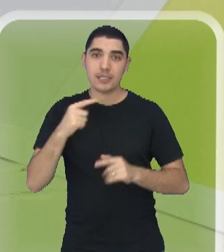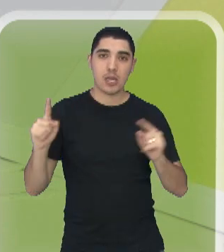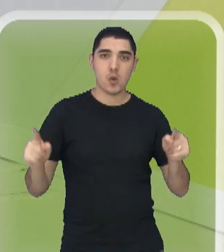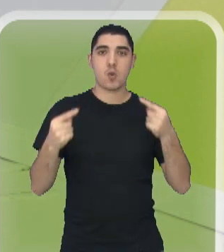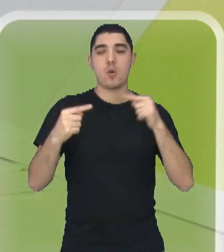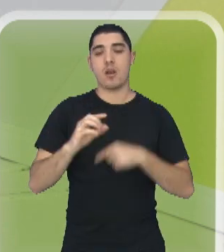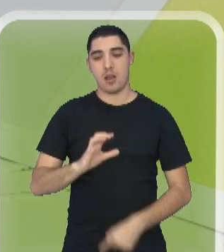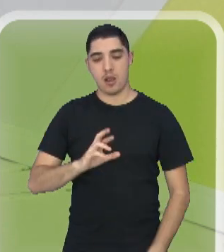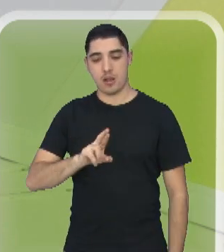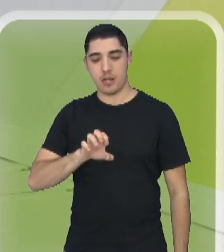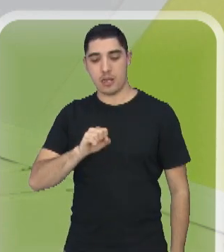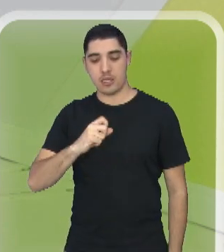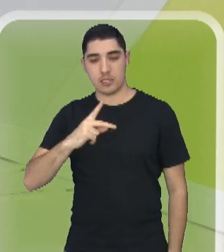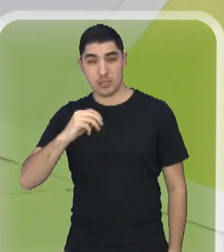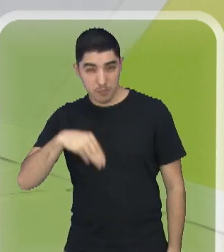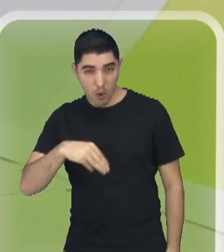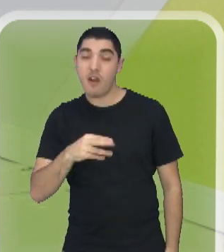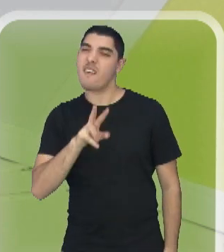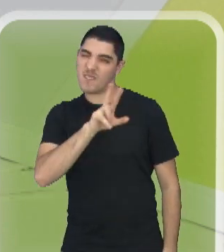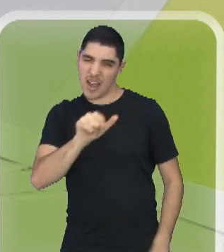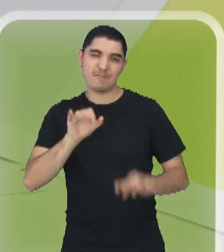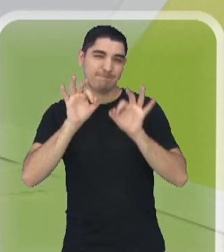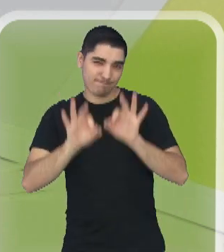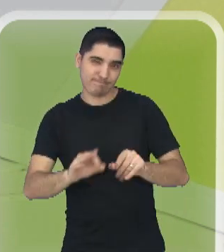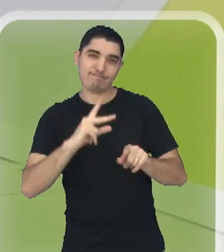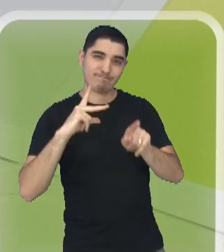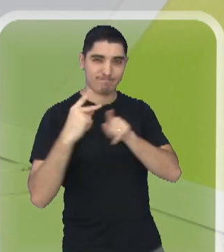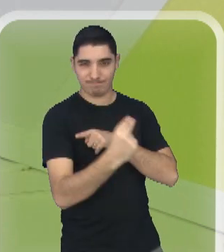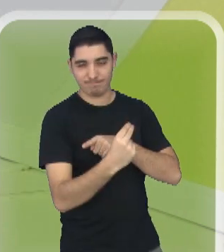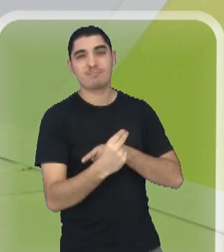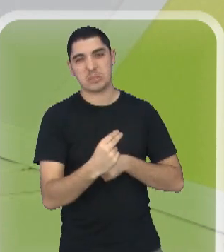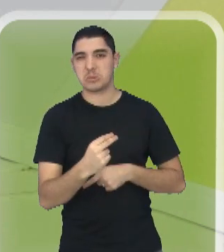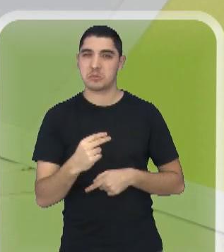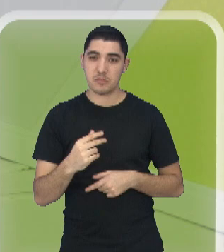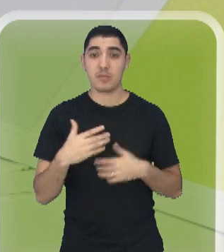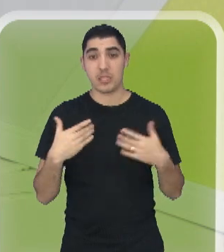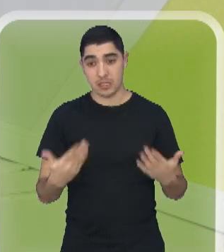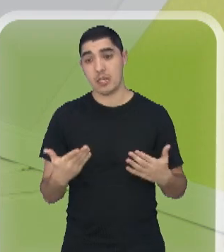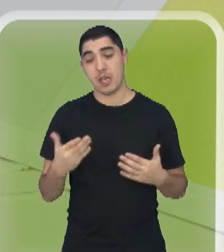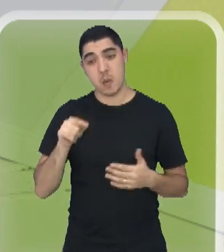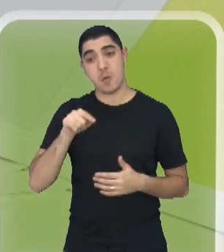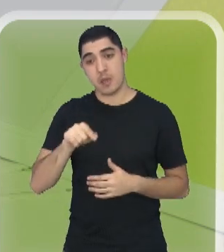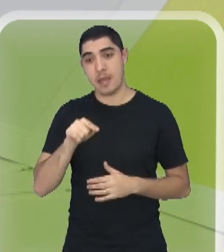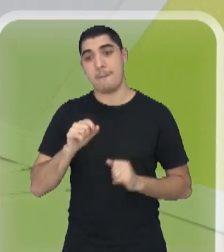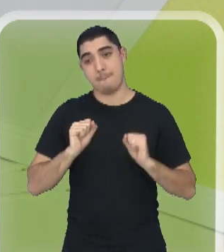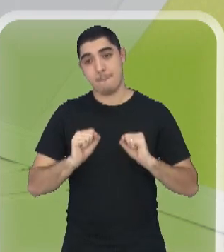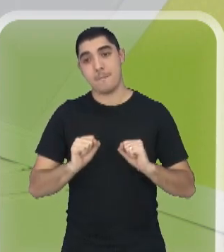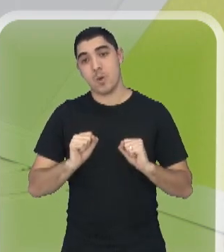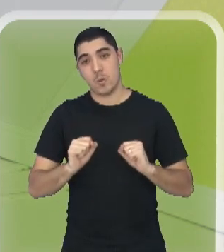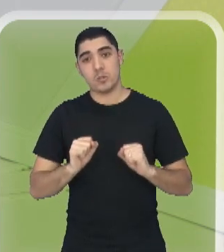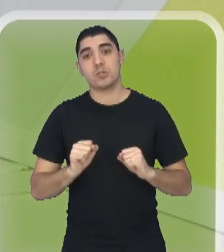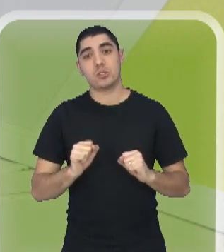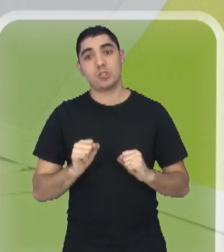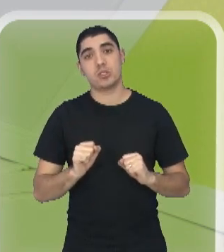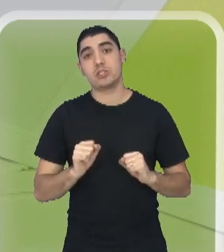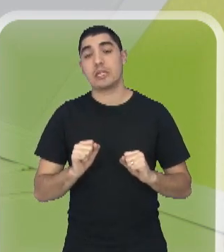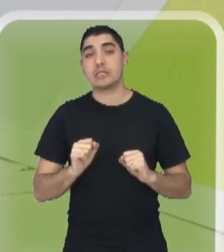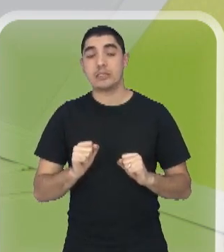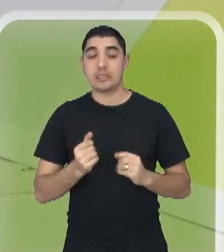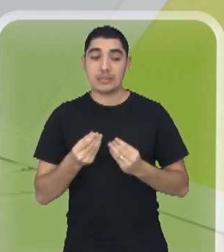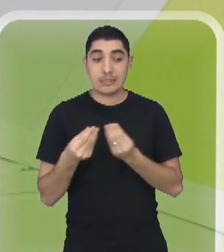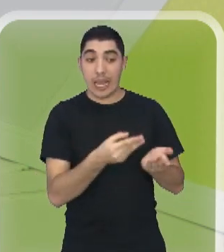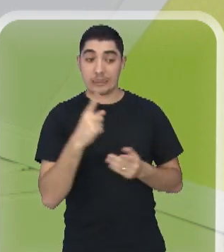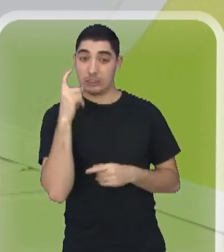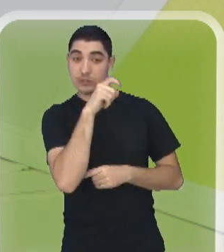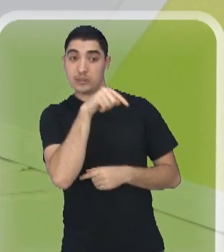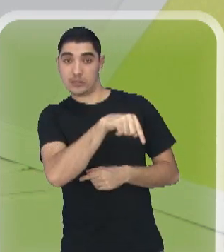é praticamente uma vitória certa e provavelmente por goleada. Isso daí pode dificultar para a equipe do São